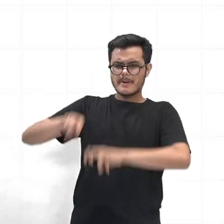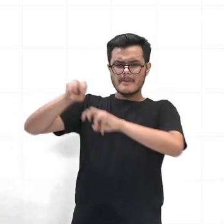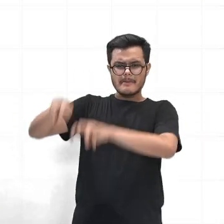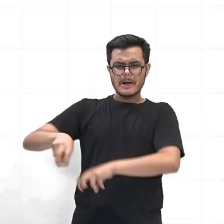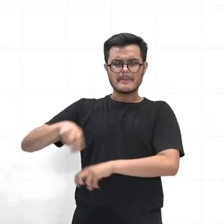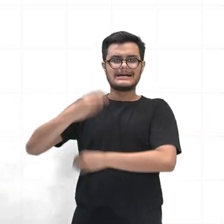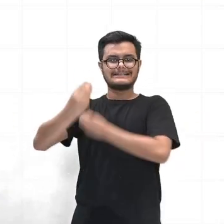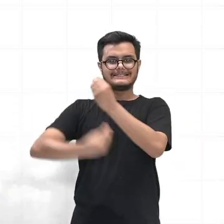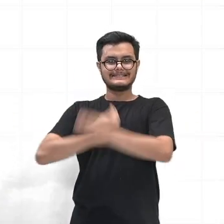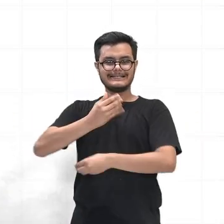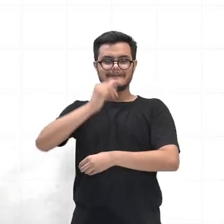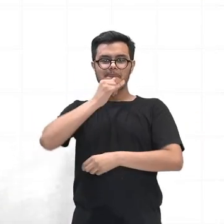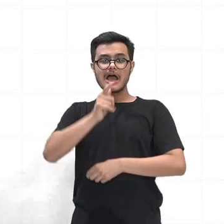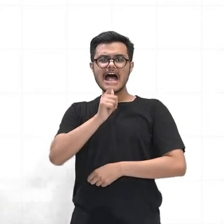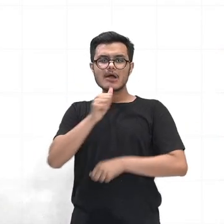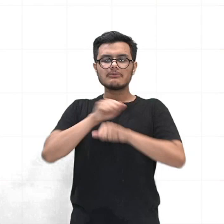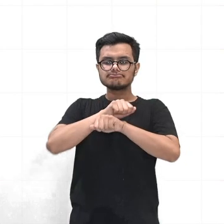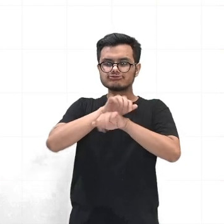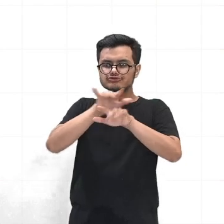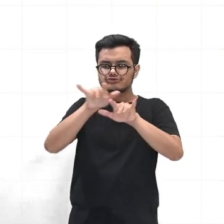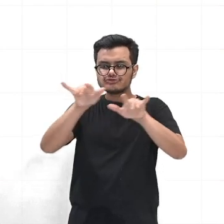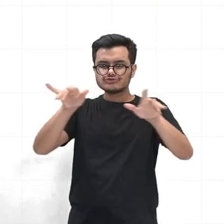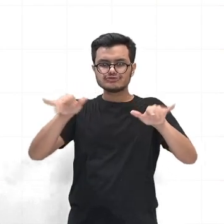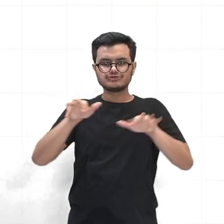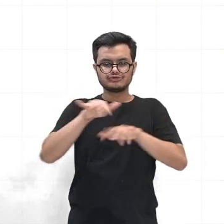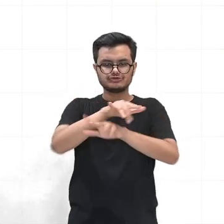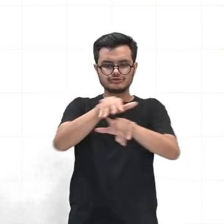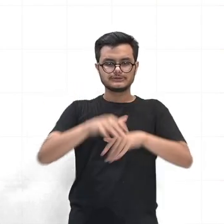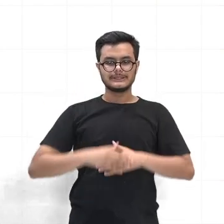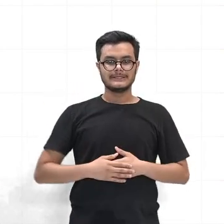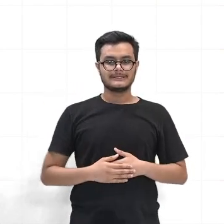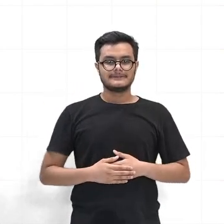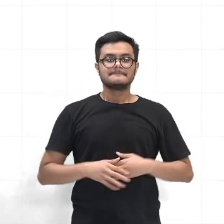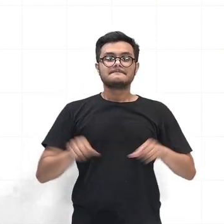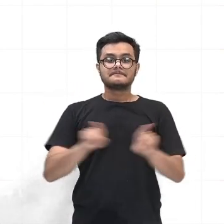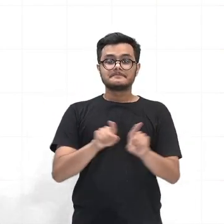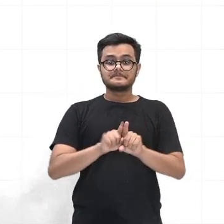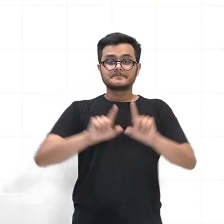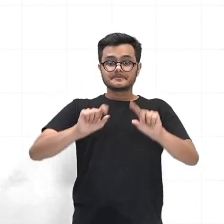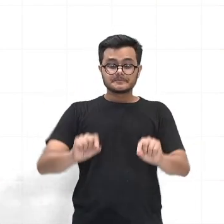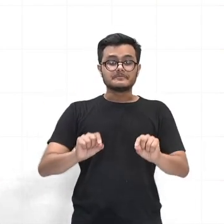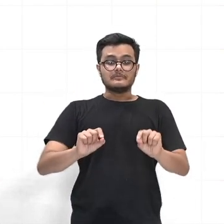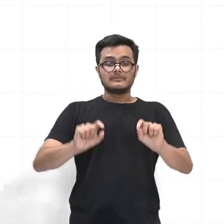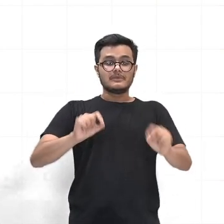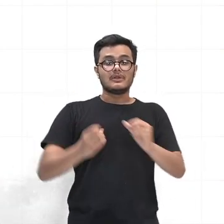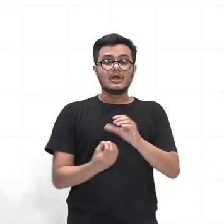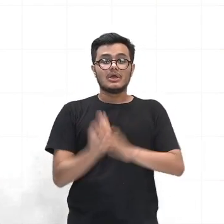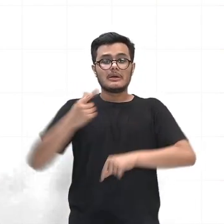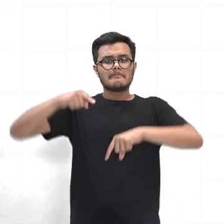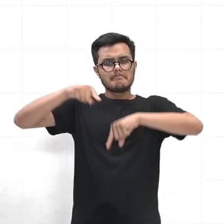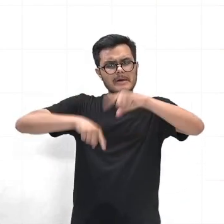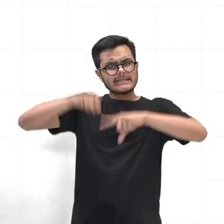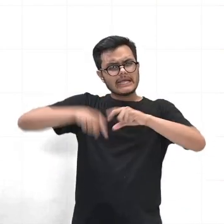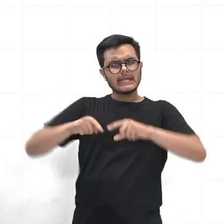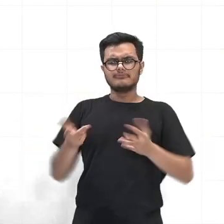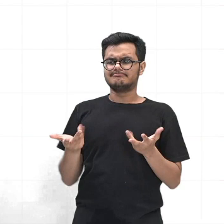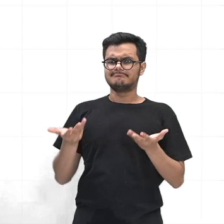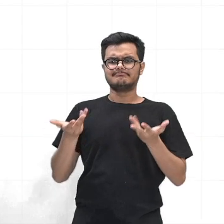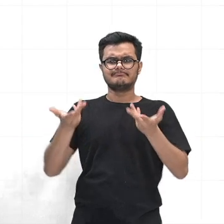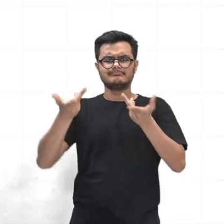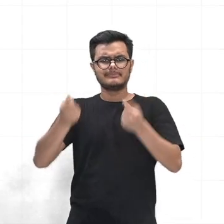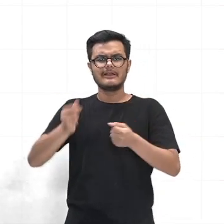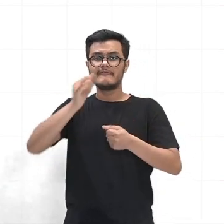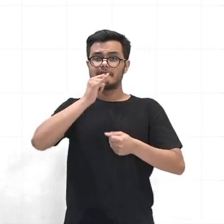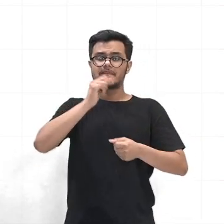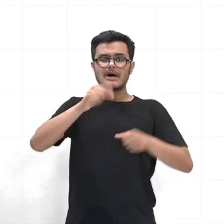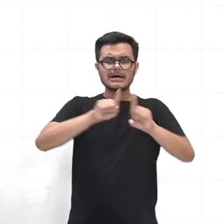de irrigação. Eles também foram responsáveis pelo desenvolvimento de uma cultura material sofisticada, incluindo